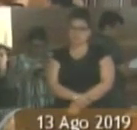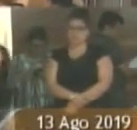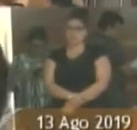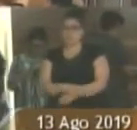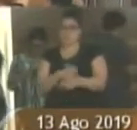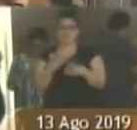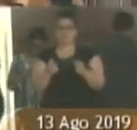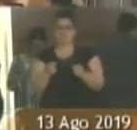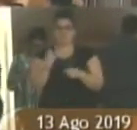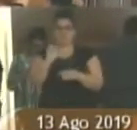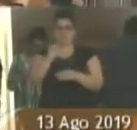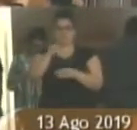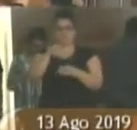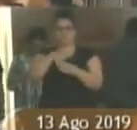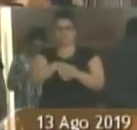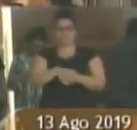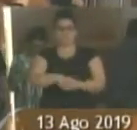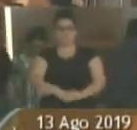Aprovado por 8 votos.